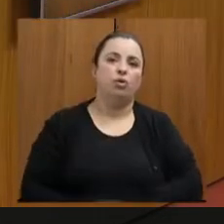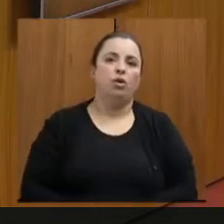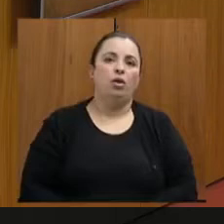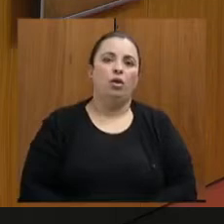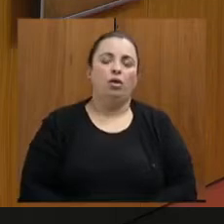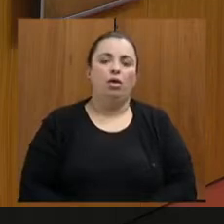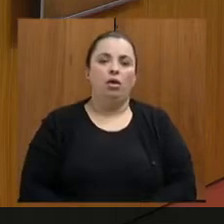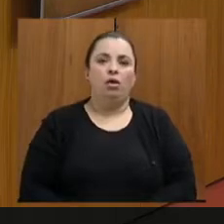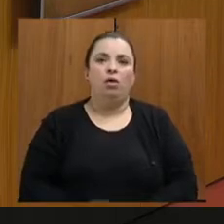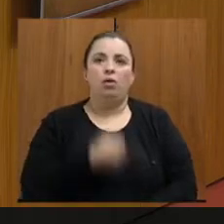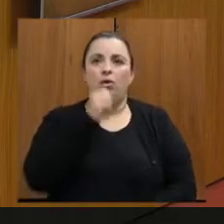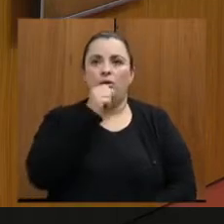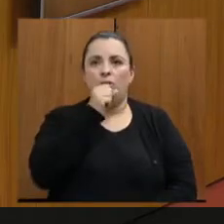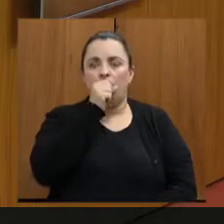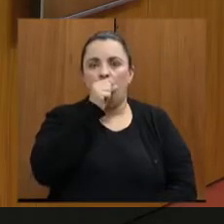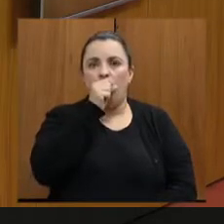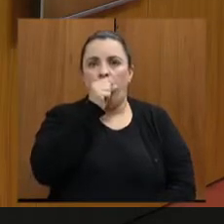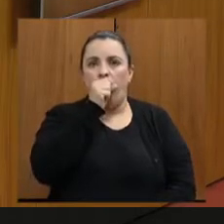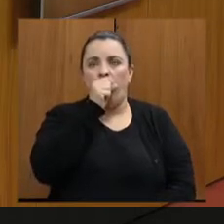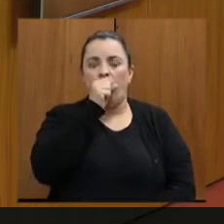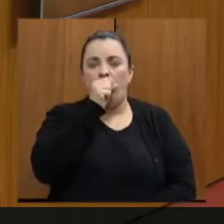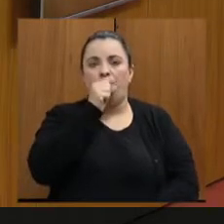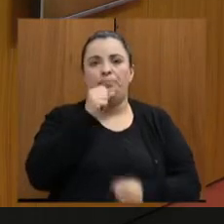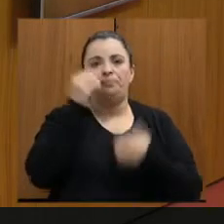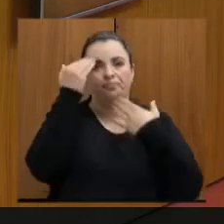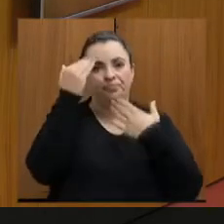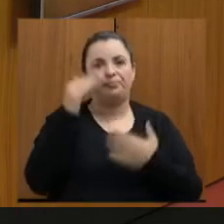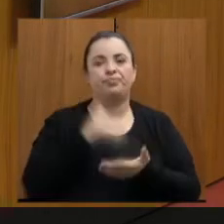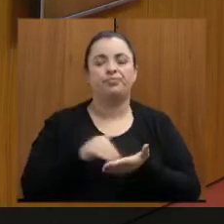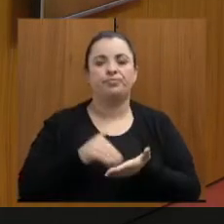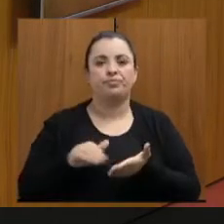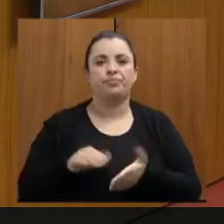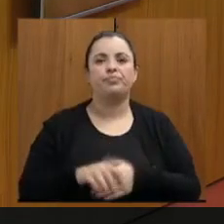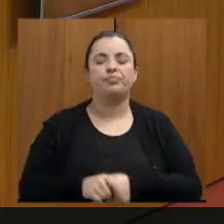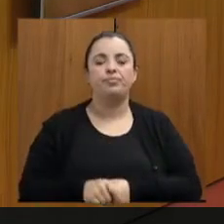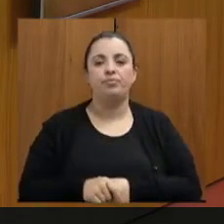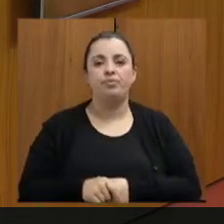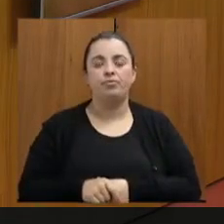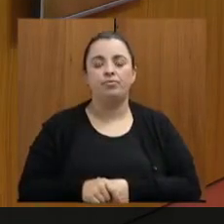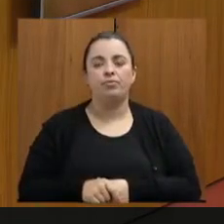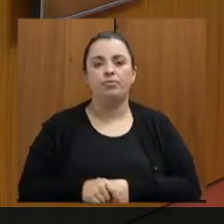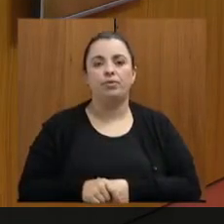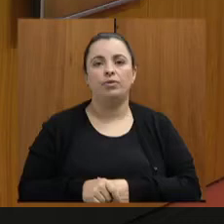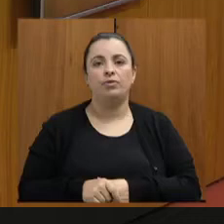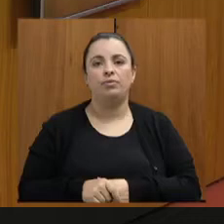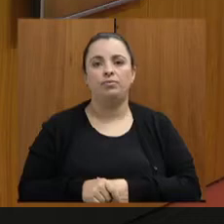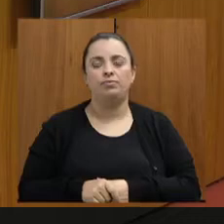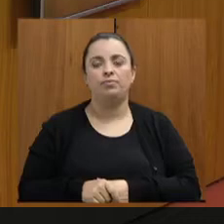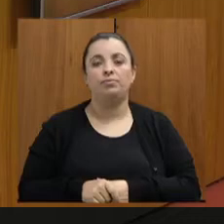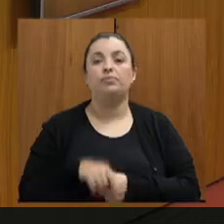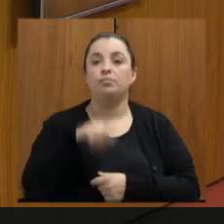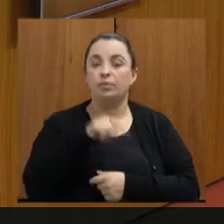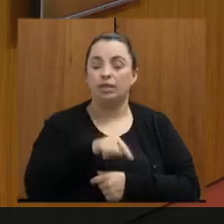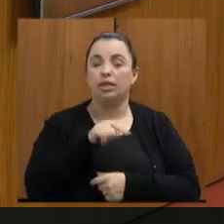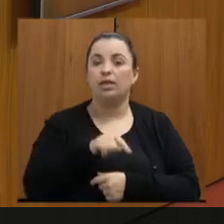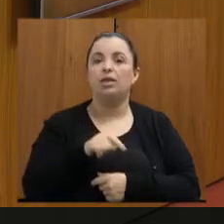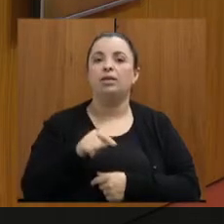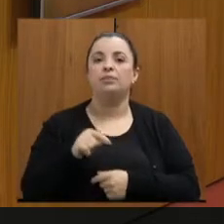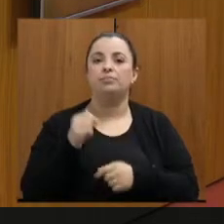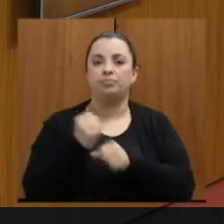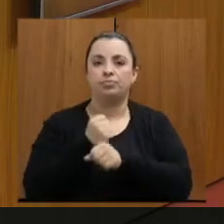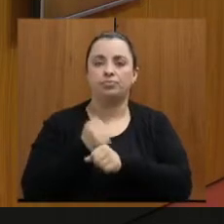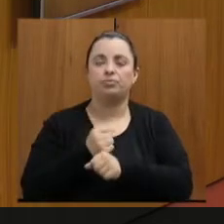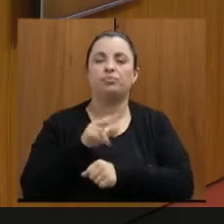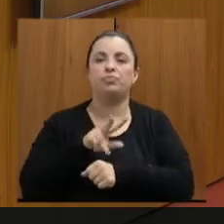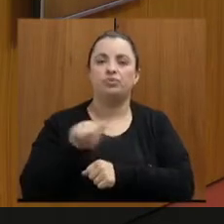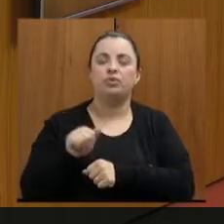é muito obrigado secretário especial então agradecer pela obra de Paula Cândido nessa que vai fazer muita diferença em